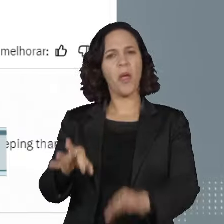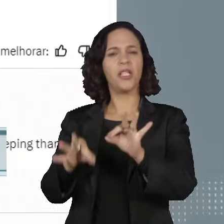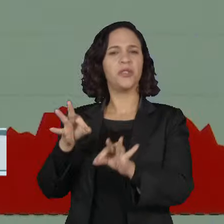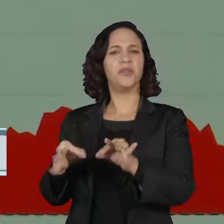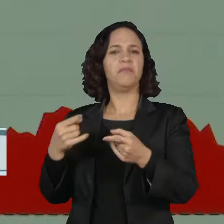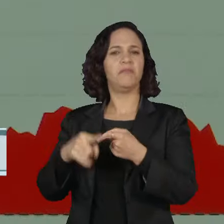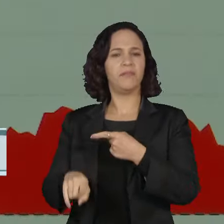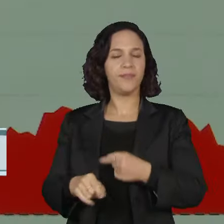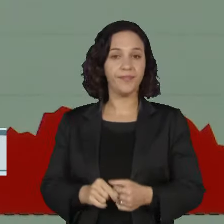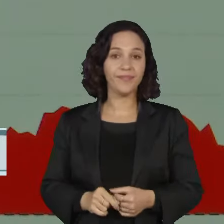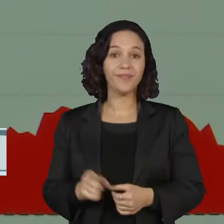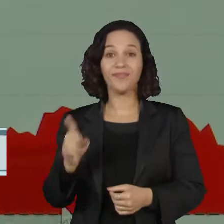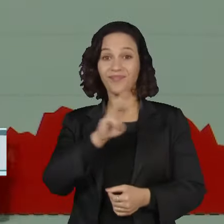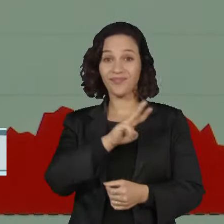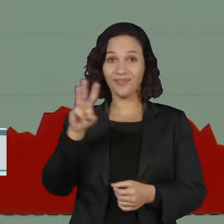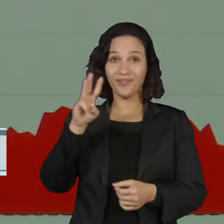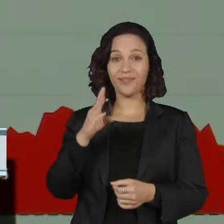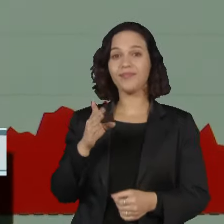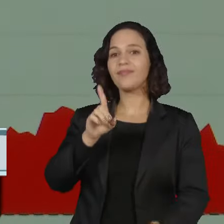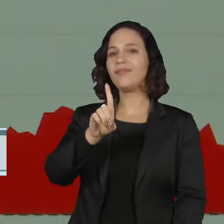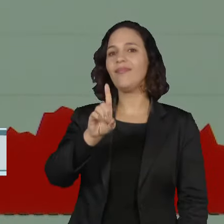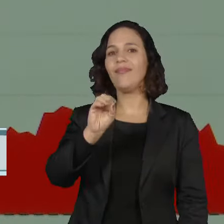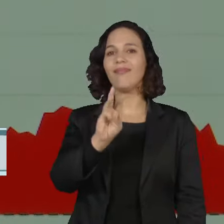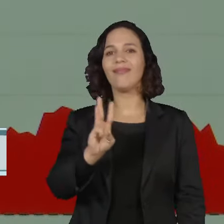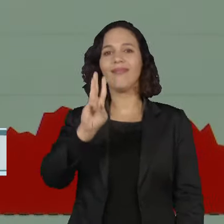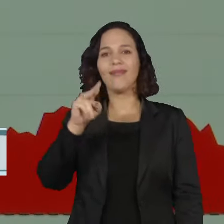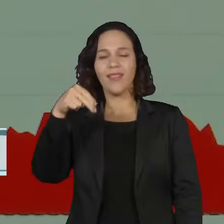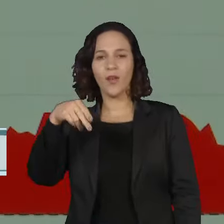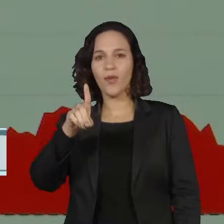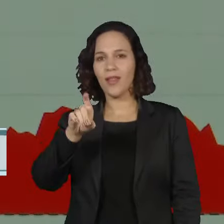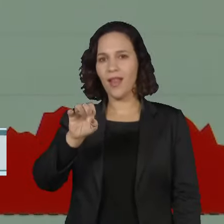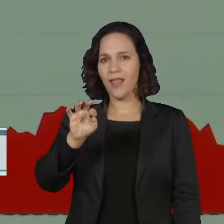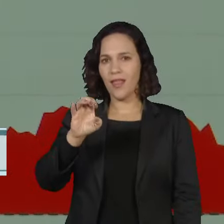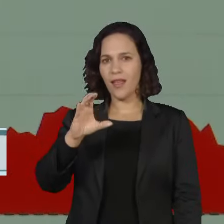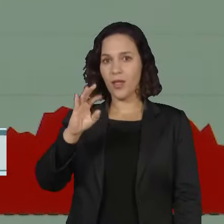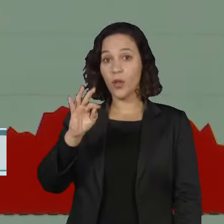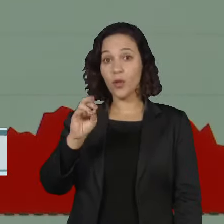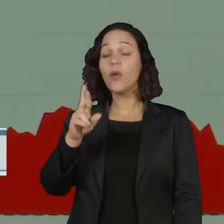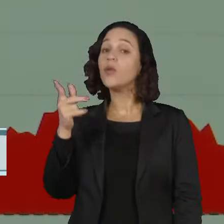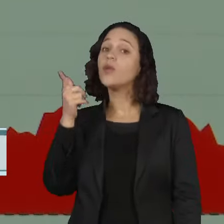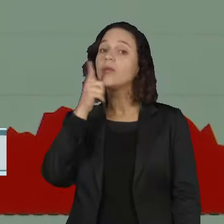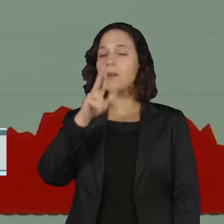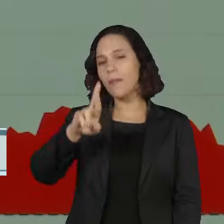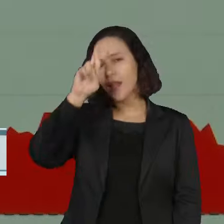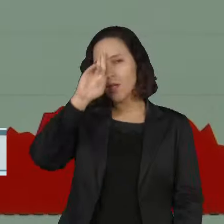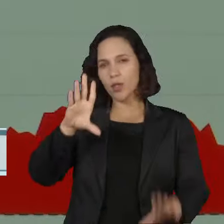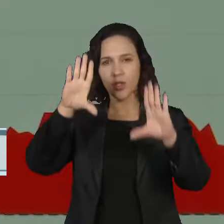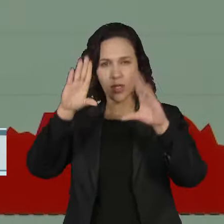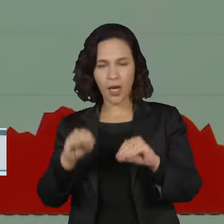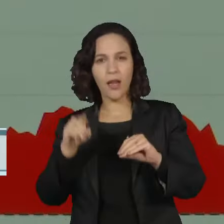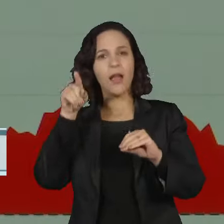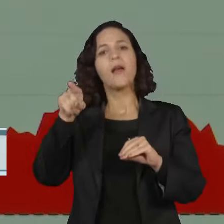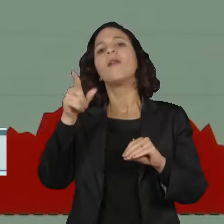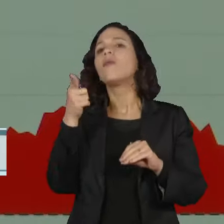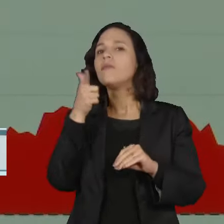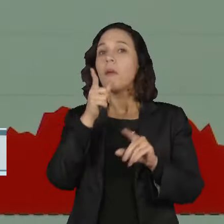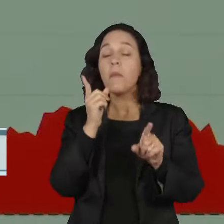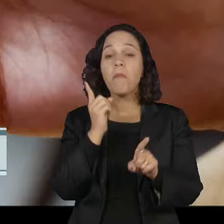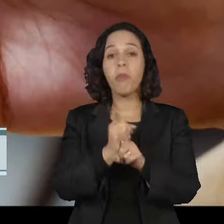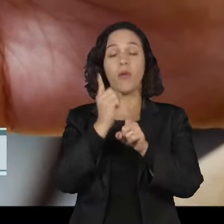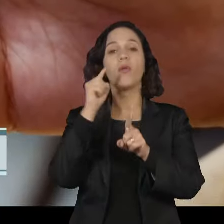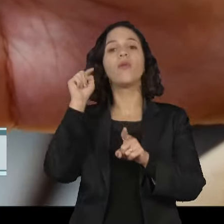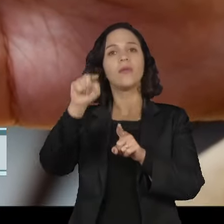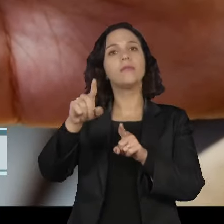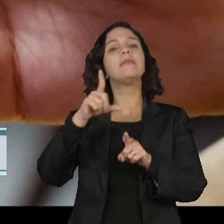juiz. O site Down Detector, que monitora problemas das redes, registrou à meia-noite:10 um pico de relatos sobre